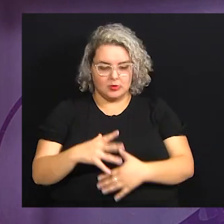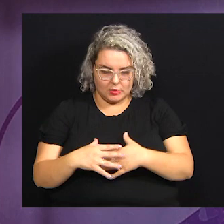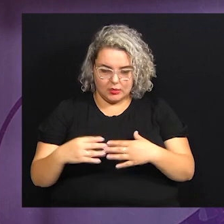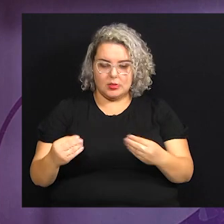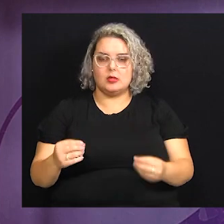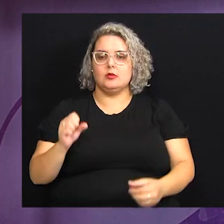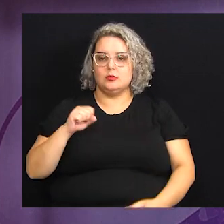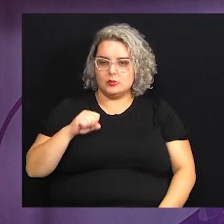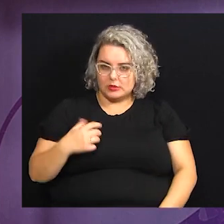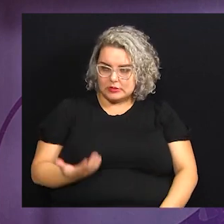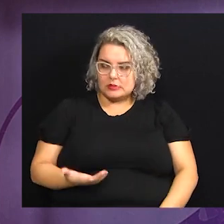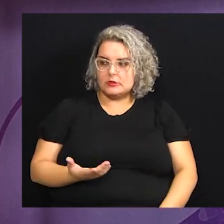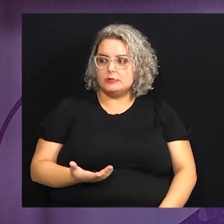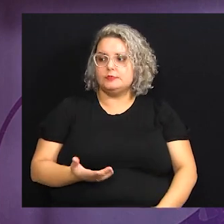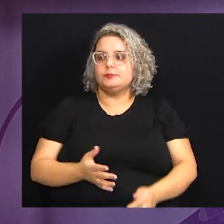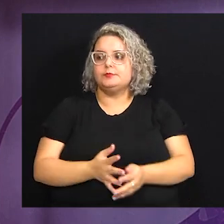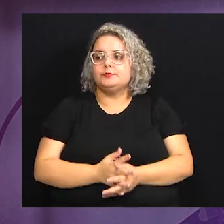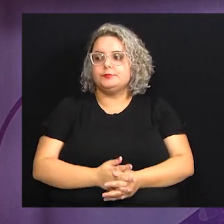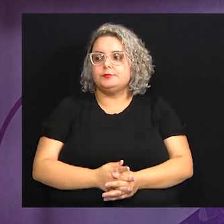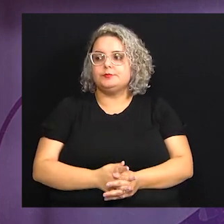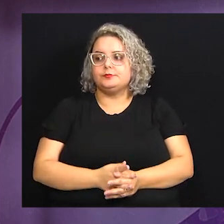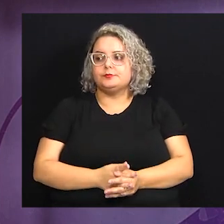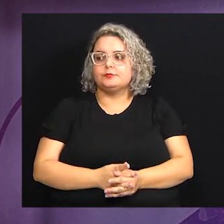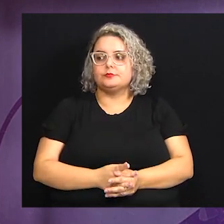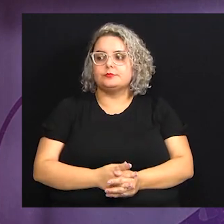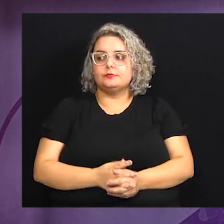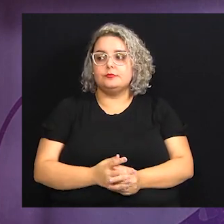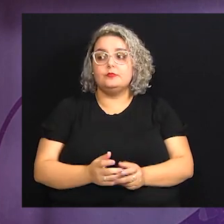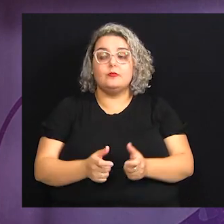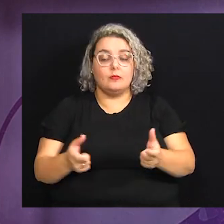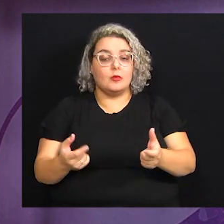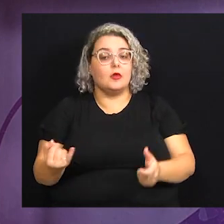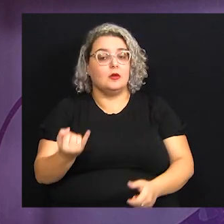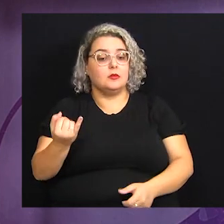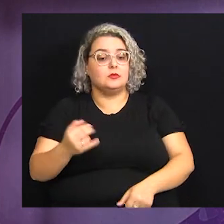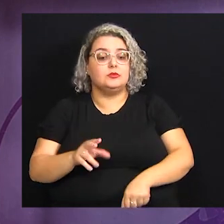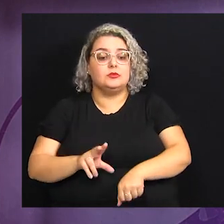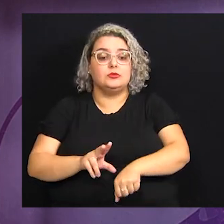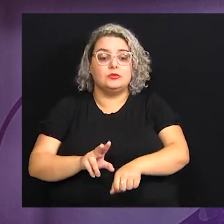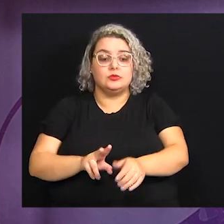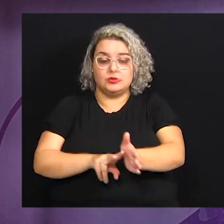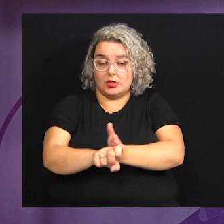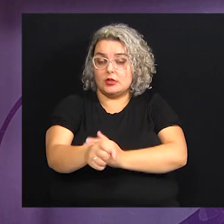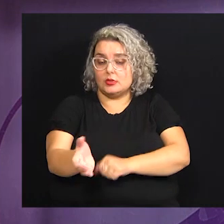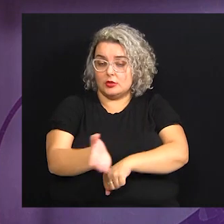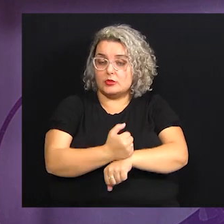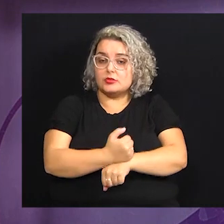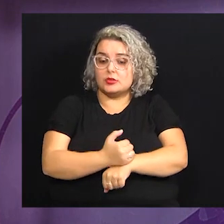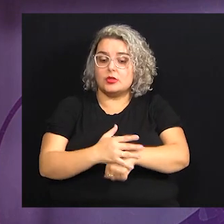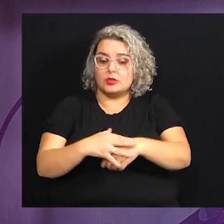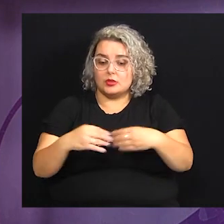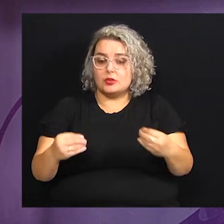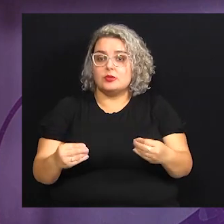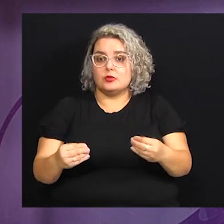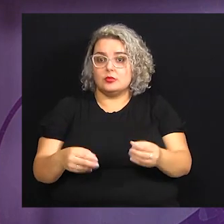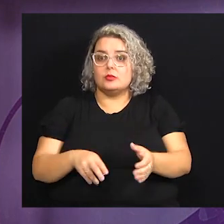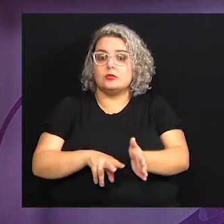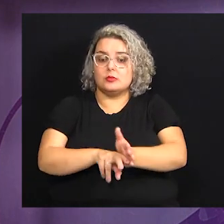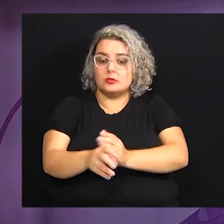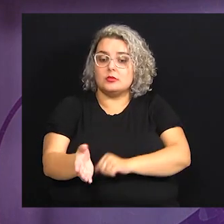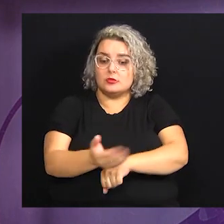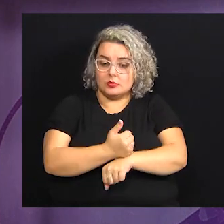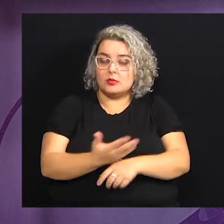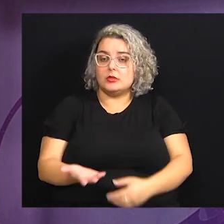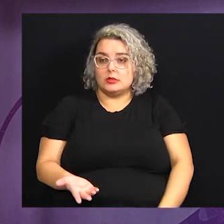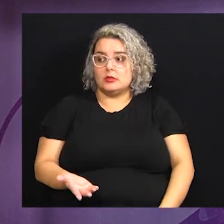Tem cura, a grande importância de diagnosticar precoce e curar precocemente